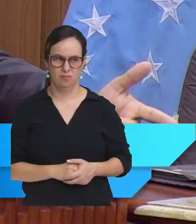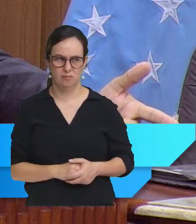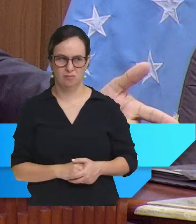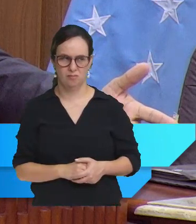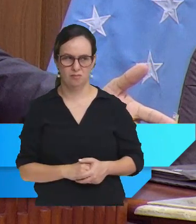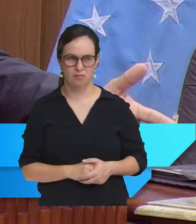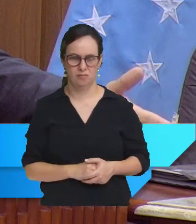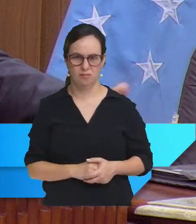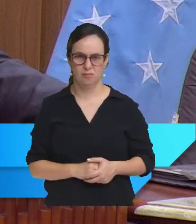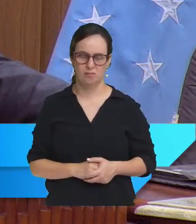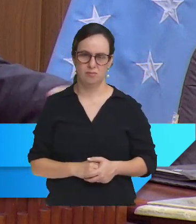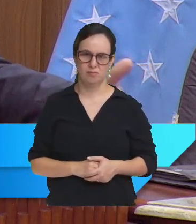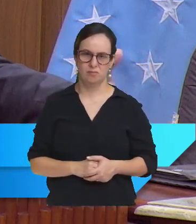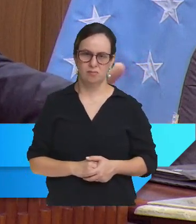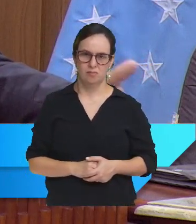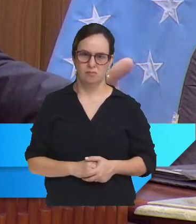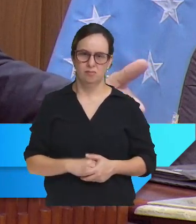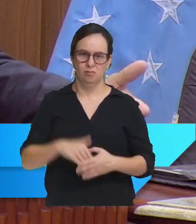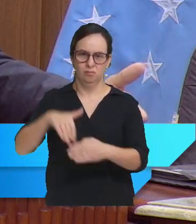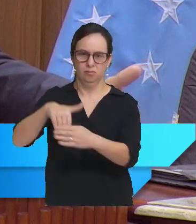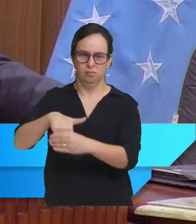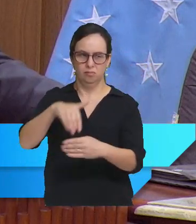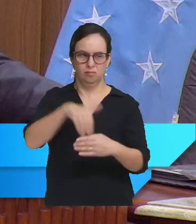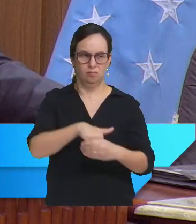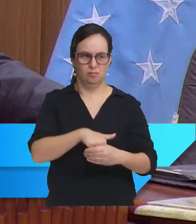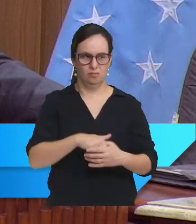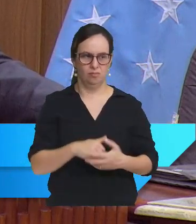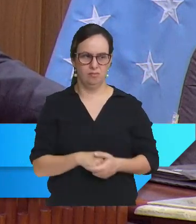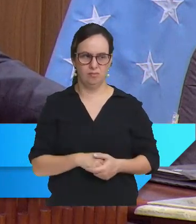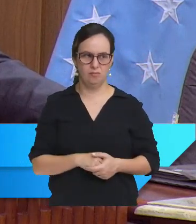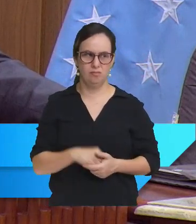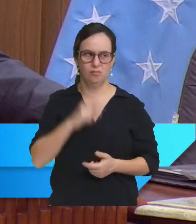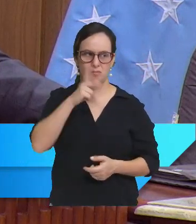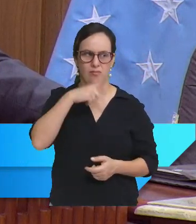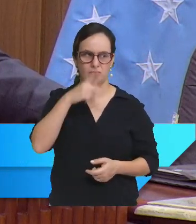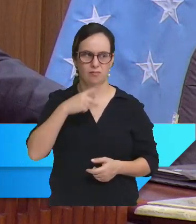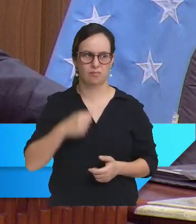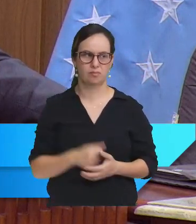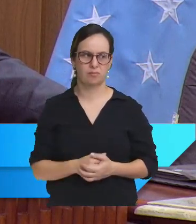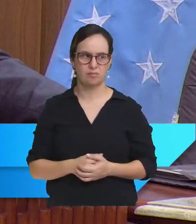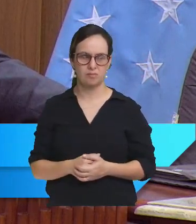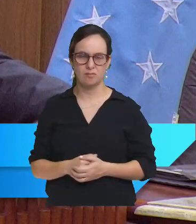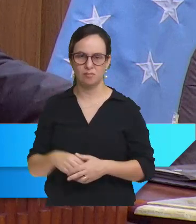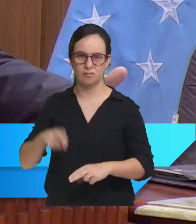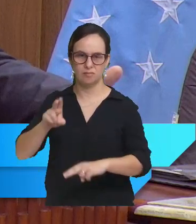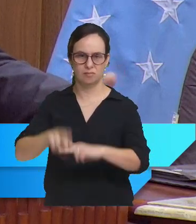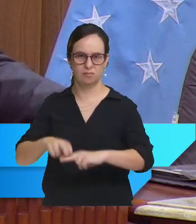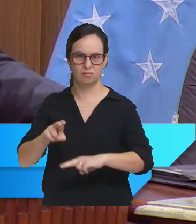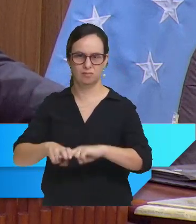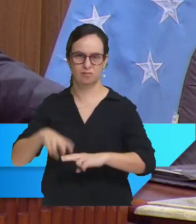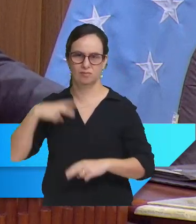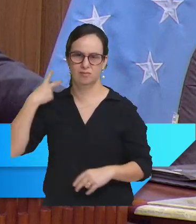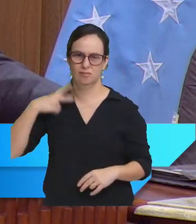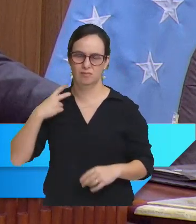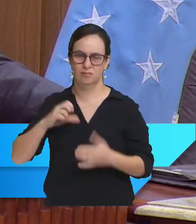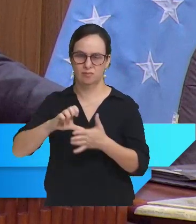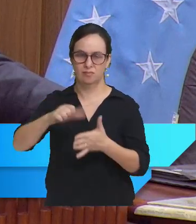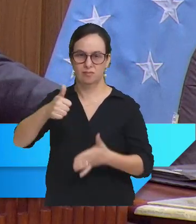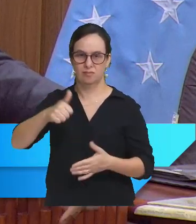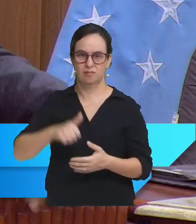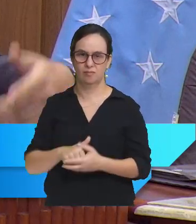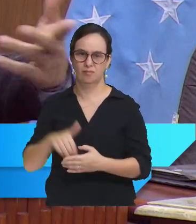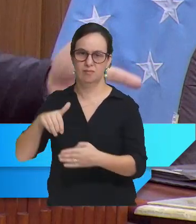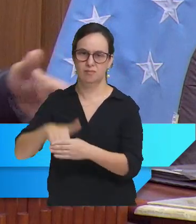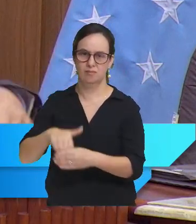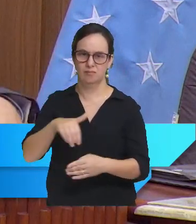recado, que o povo jamais me colocaria na cadeira de vereador novamente. E na minha primeira eleição estadual, consegui